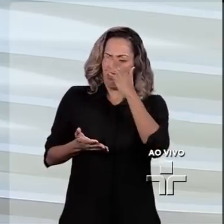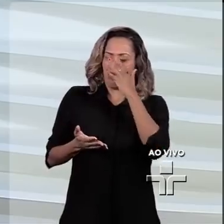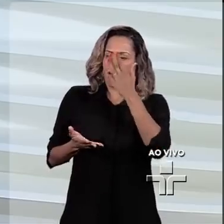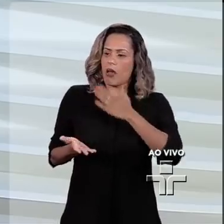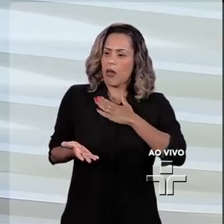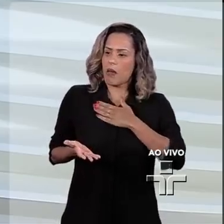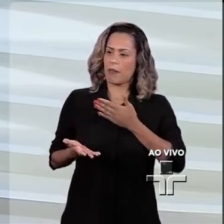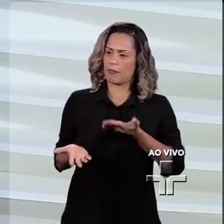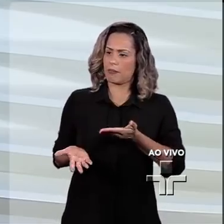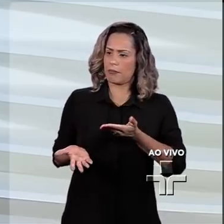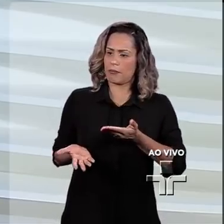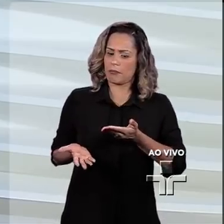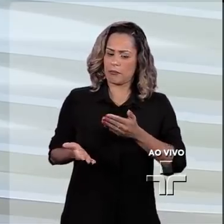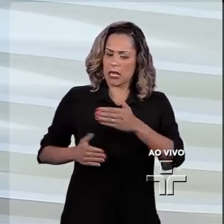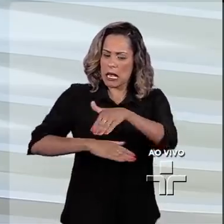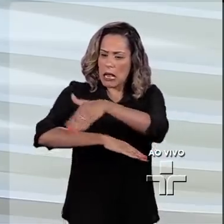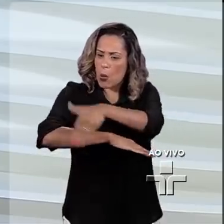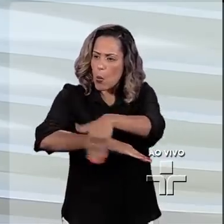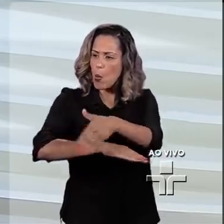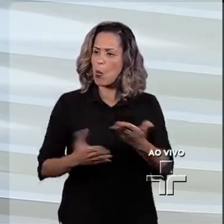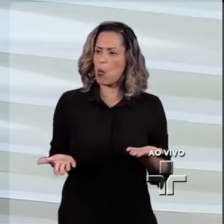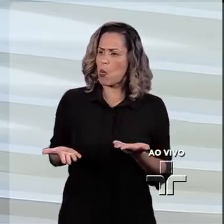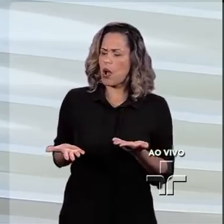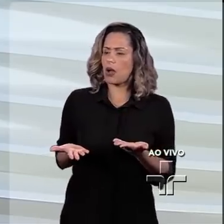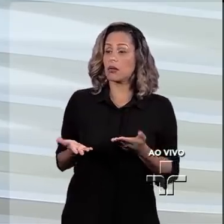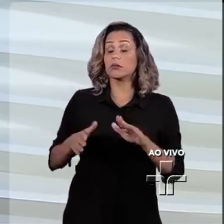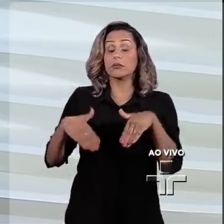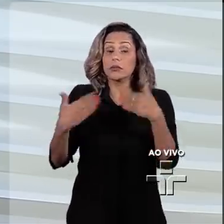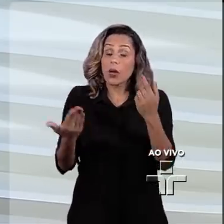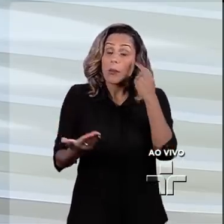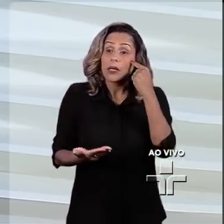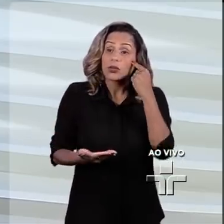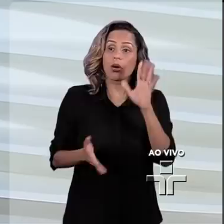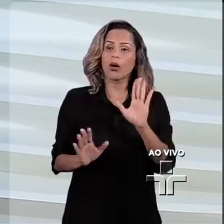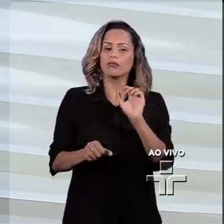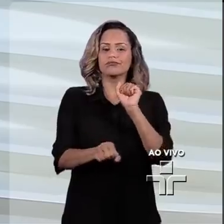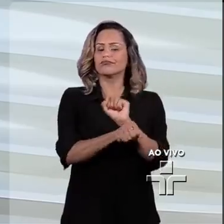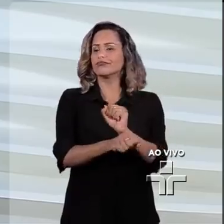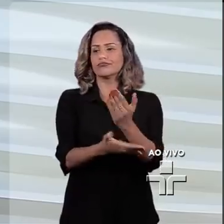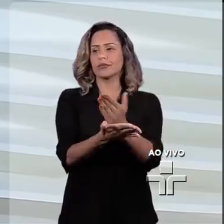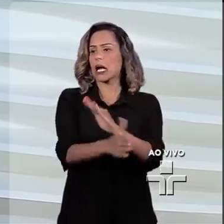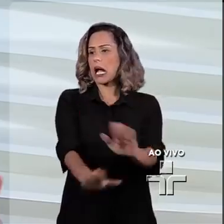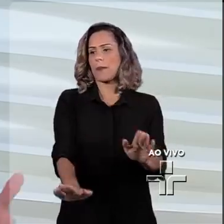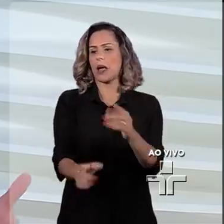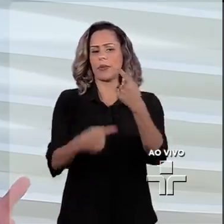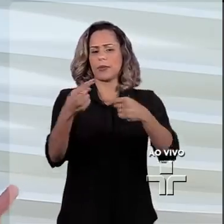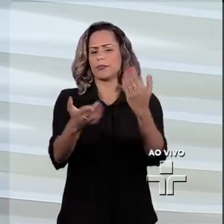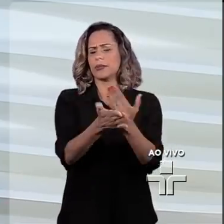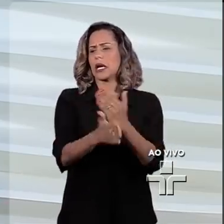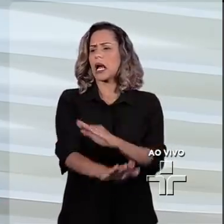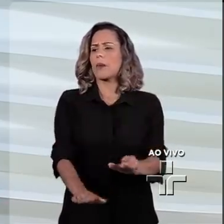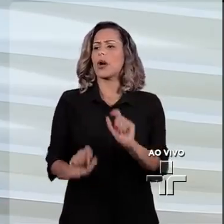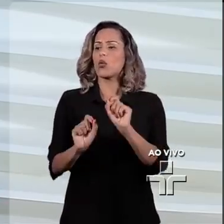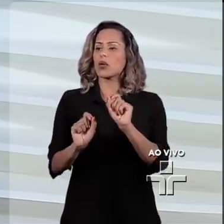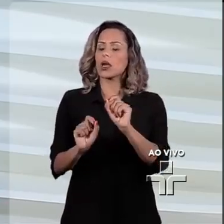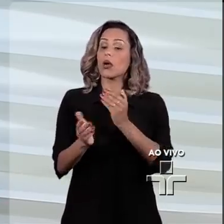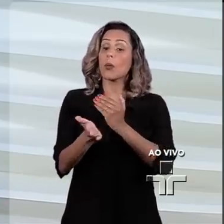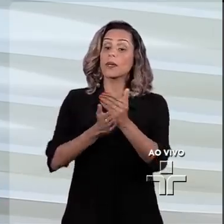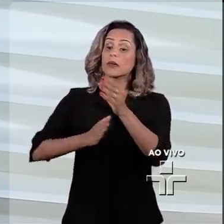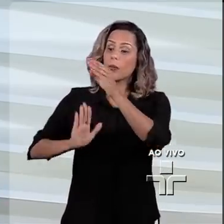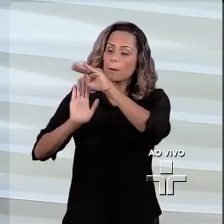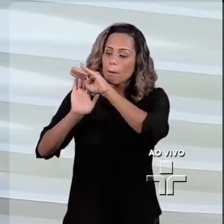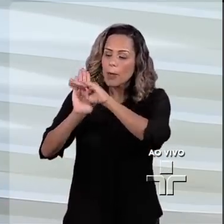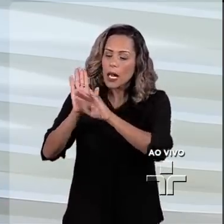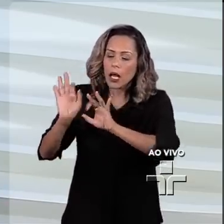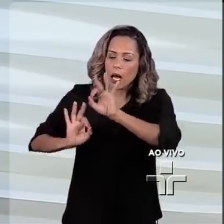Então, a gente resolveu suspender essa discussão, fazer algo mais profundo, né? Discutir um plano cicloviário para a cidade de